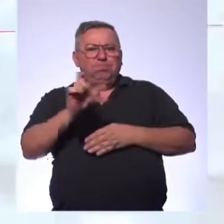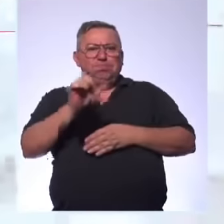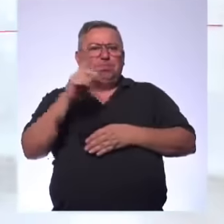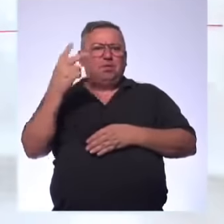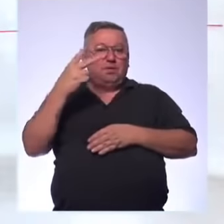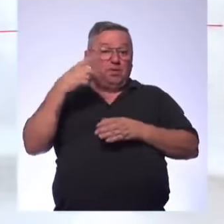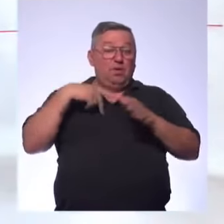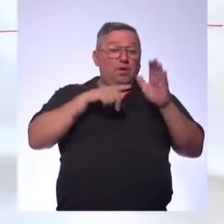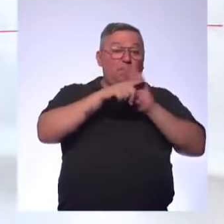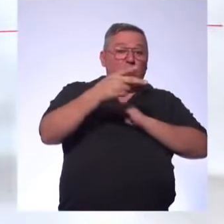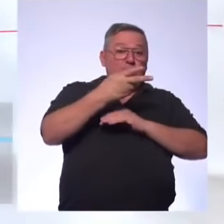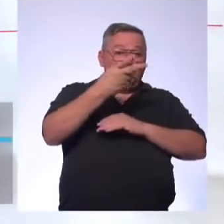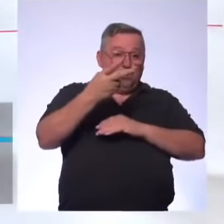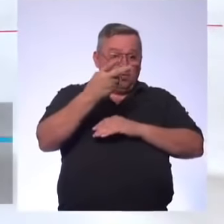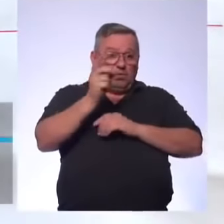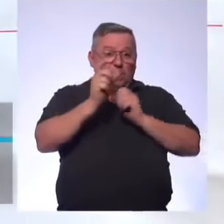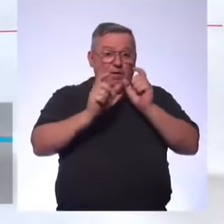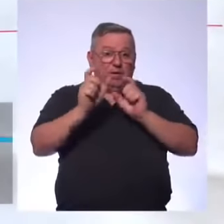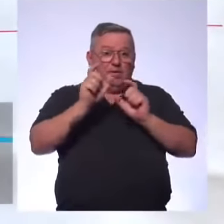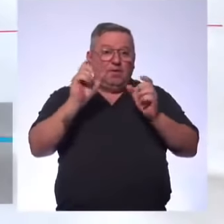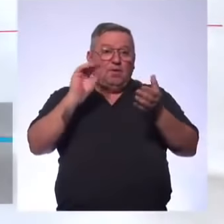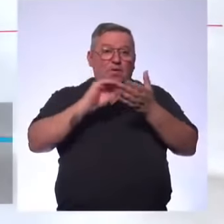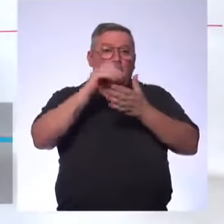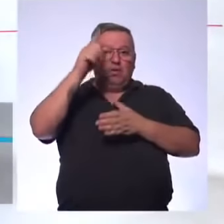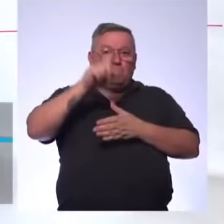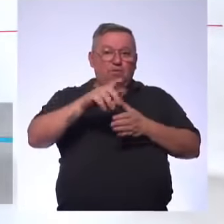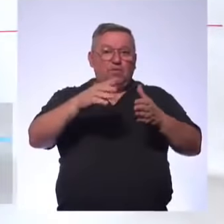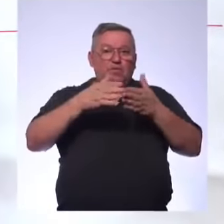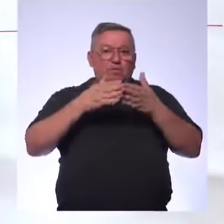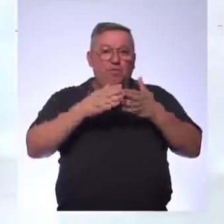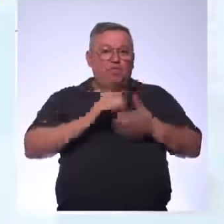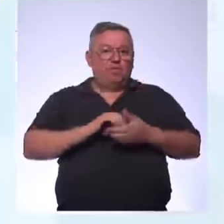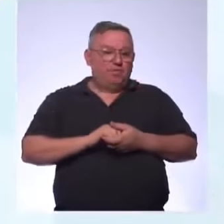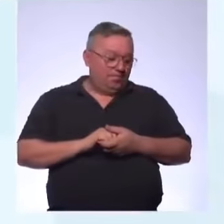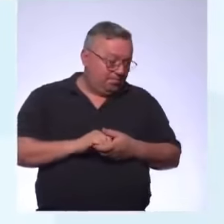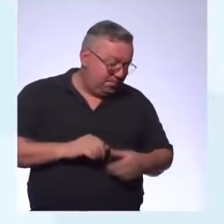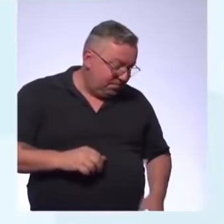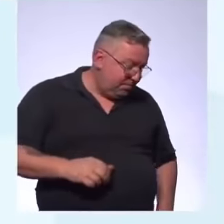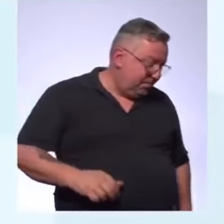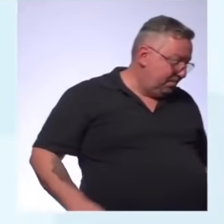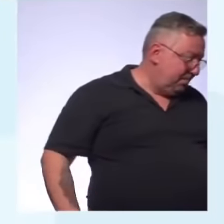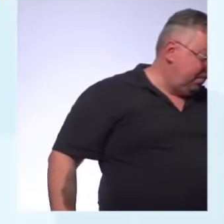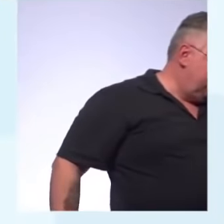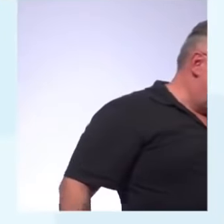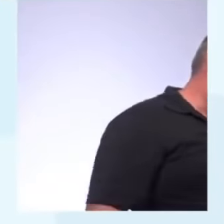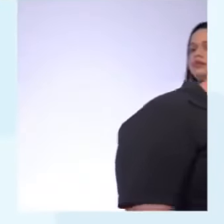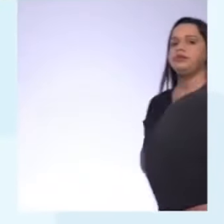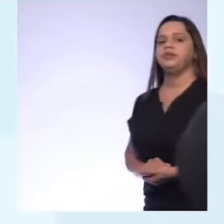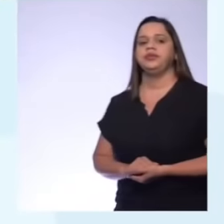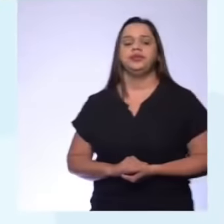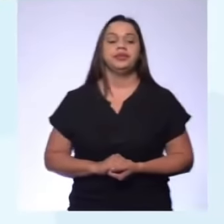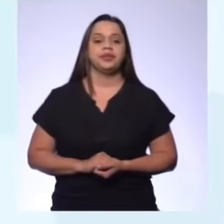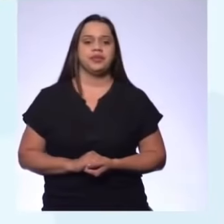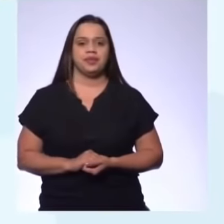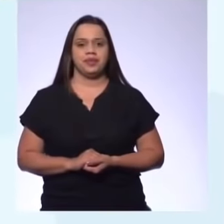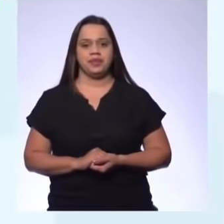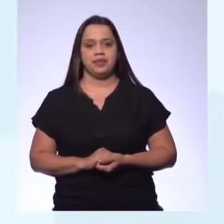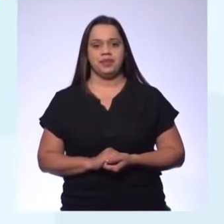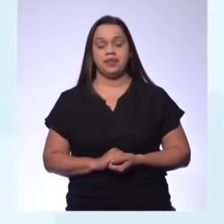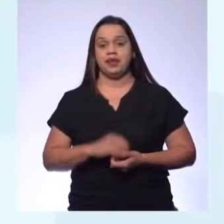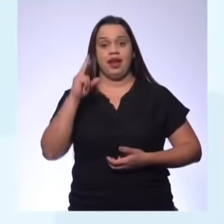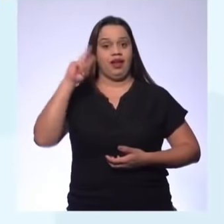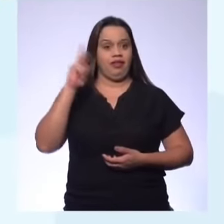que eu falei procura a palavra larga de beheira ver se coloca de novo para mim diretor por favor tá na terceira linha a Holanda the